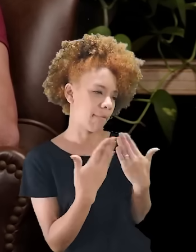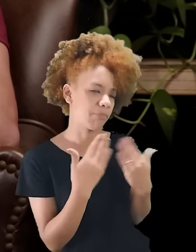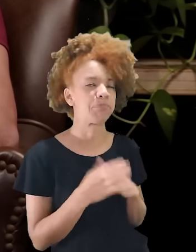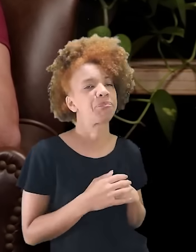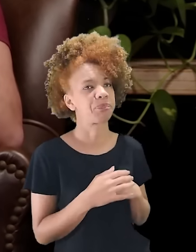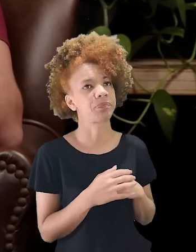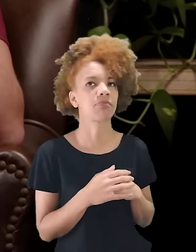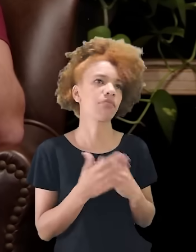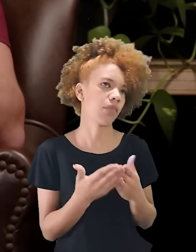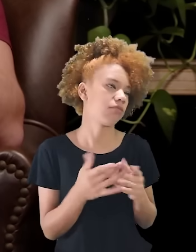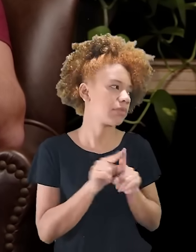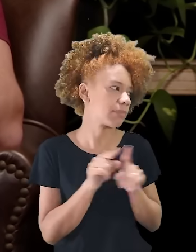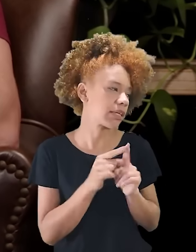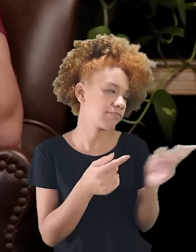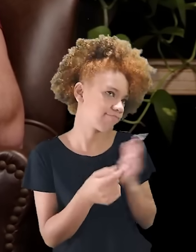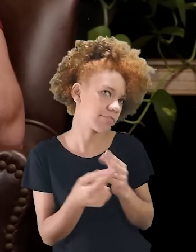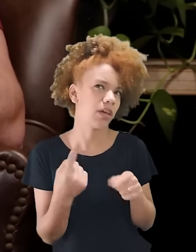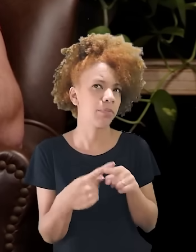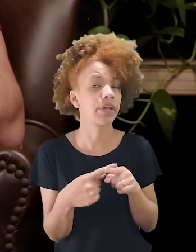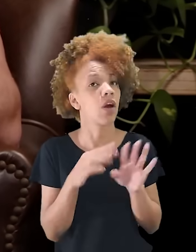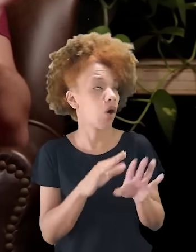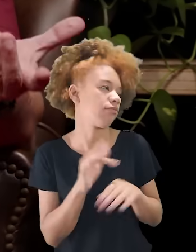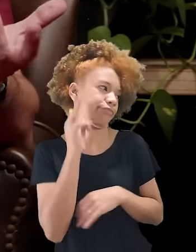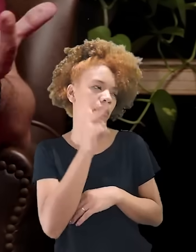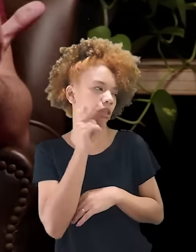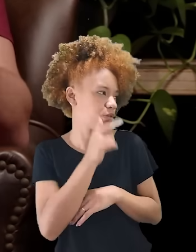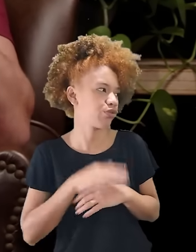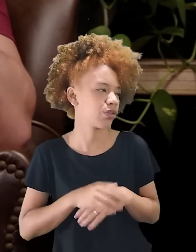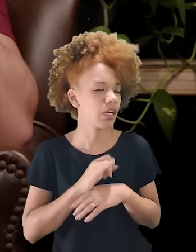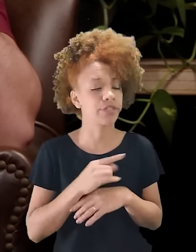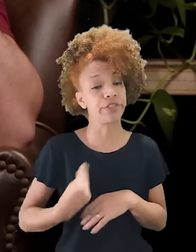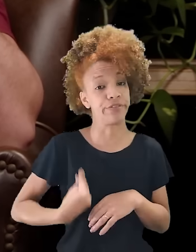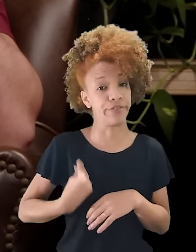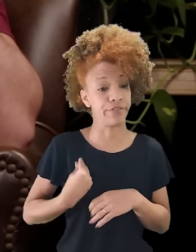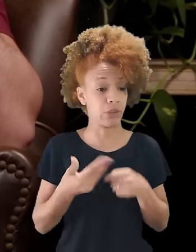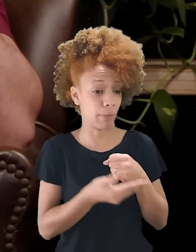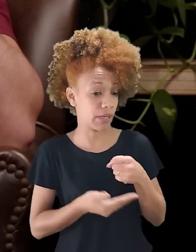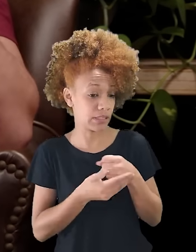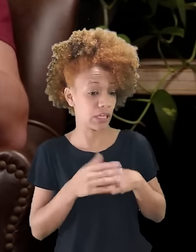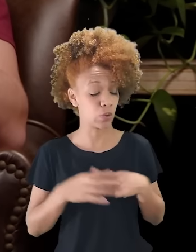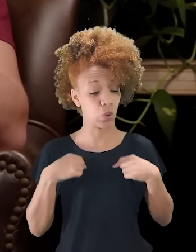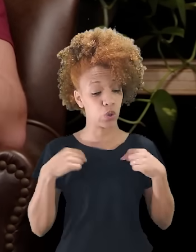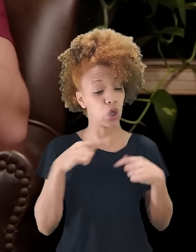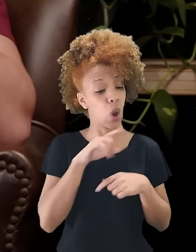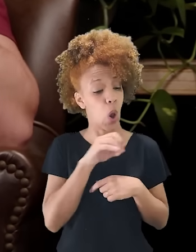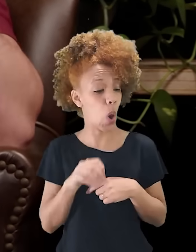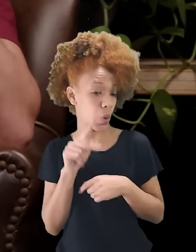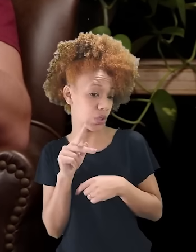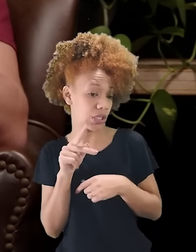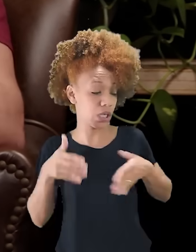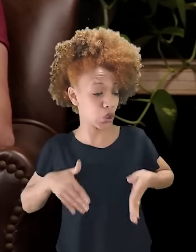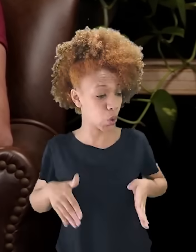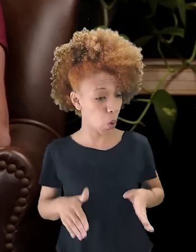essa coisa da até achava previsível essa resposta que aquela coisa do tipo óbvio né se você tá vivendo uma coisa baseada em look baseada